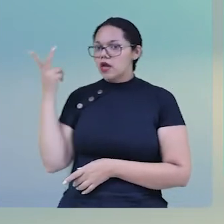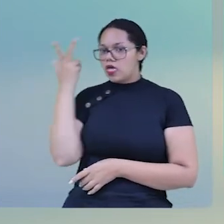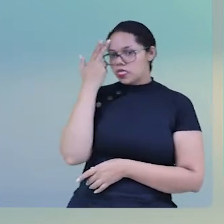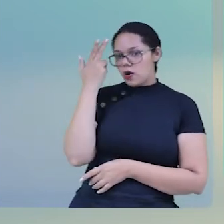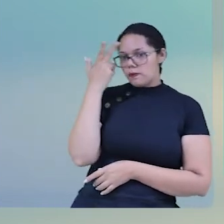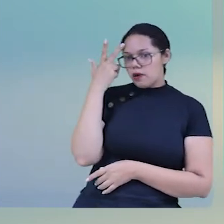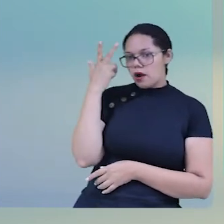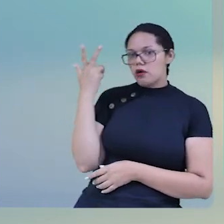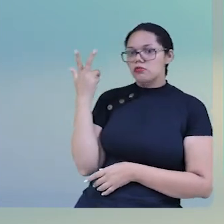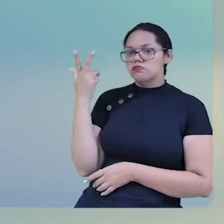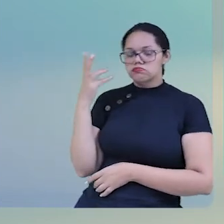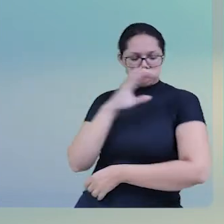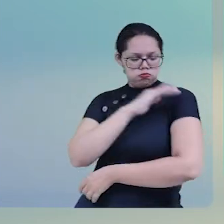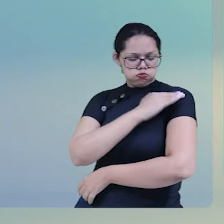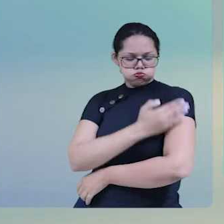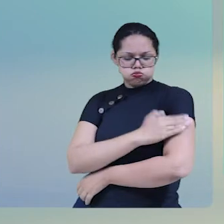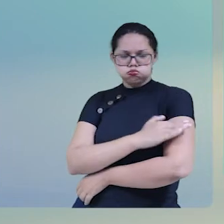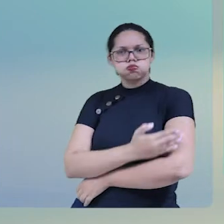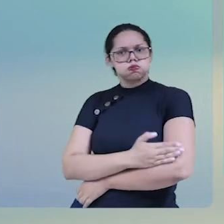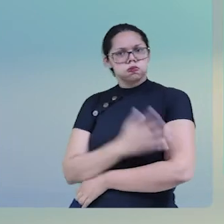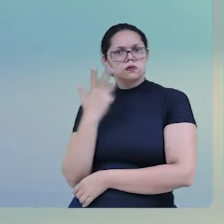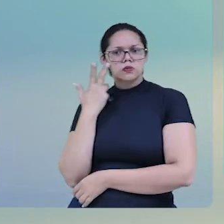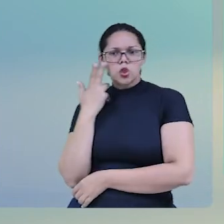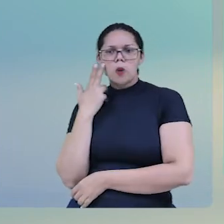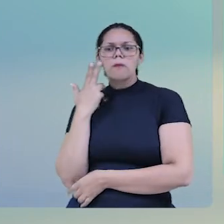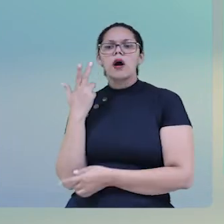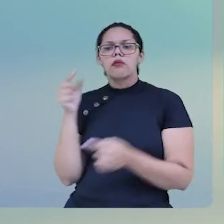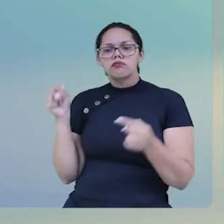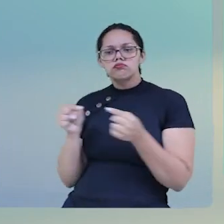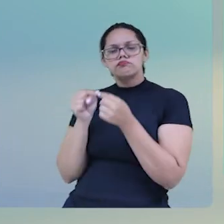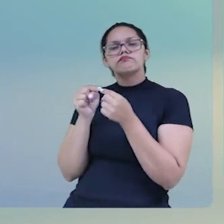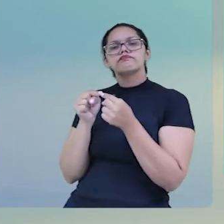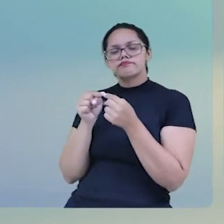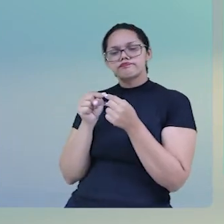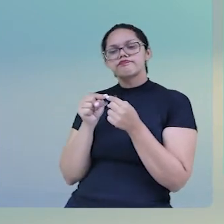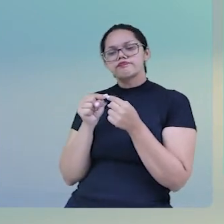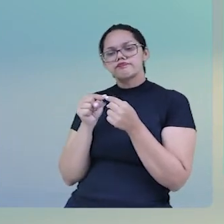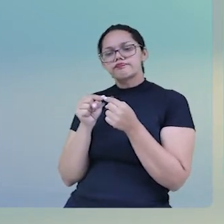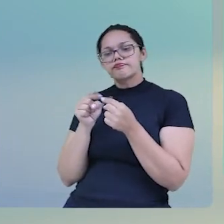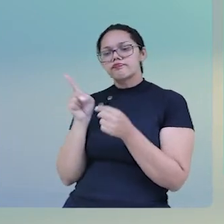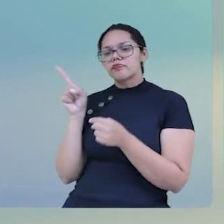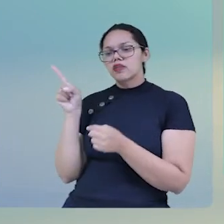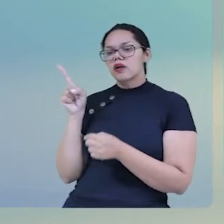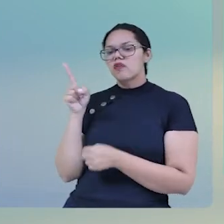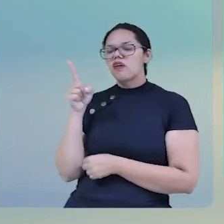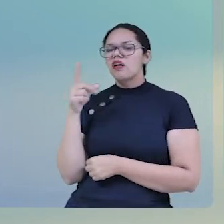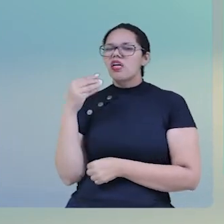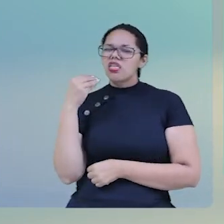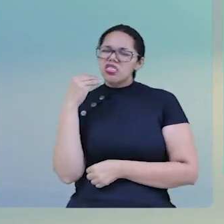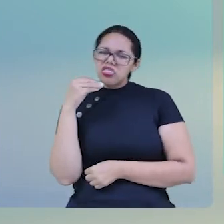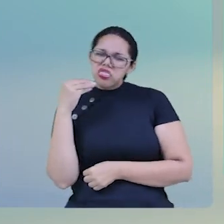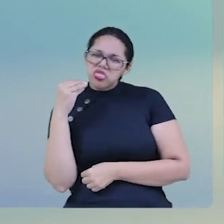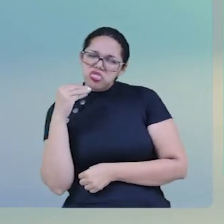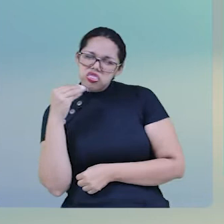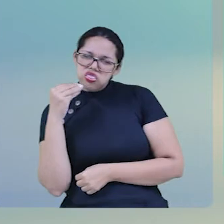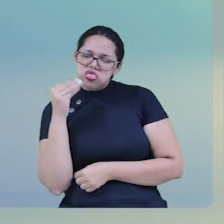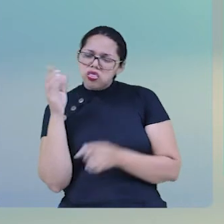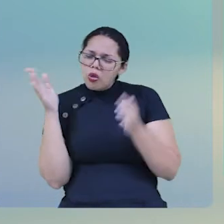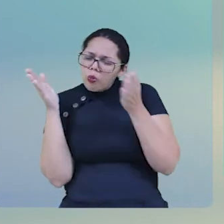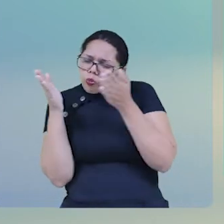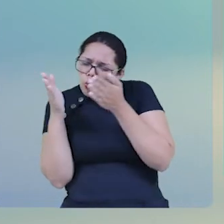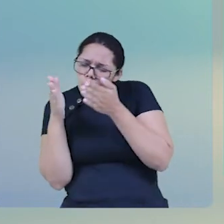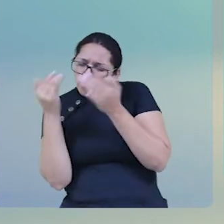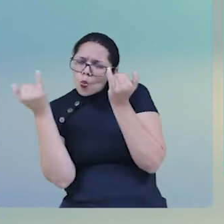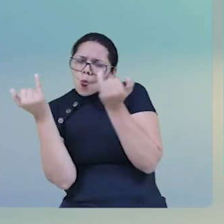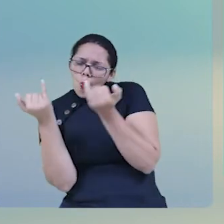dá para você ver a musculatura, toda dentro do padrão, e aqui um músculo mais atrofiado, mais